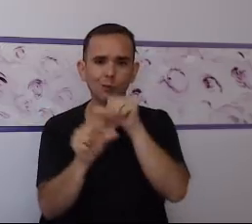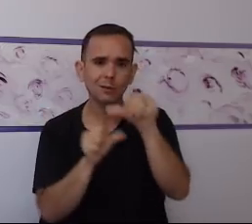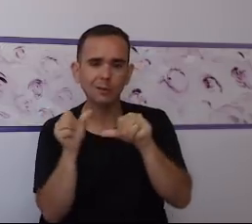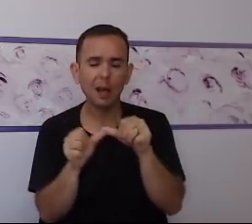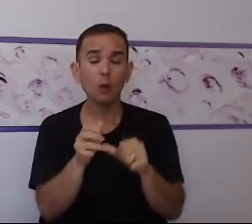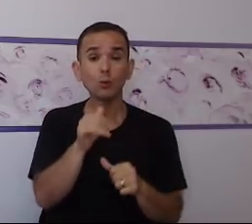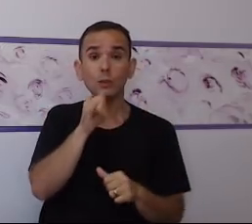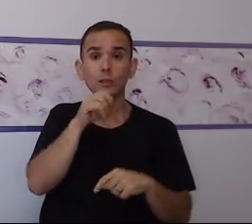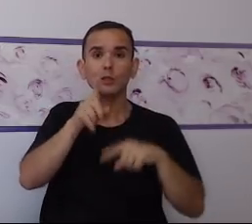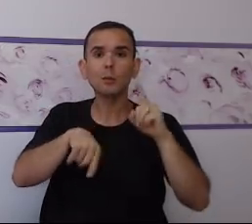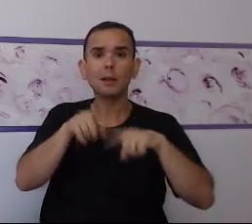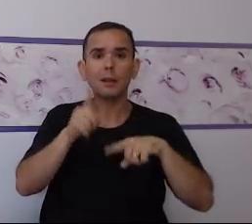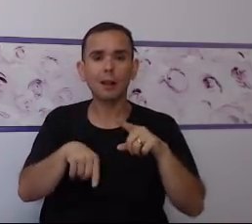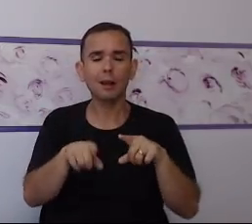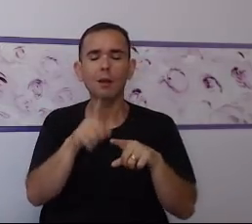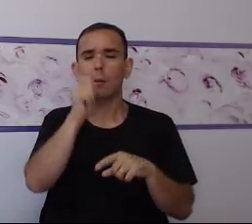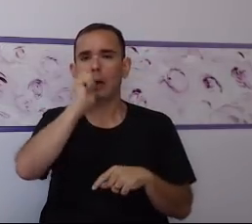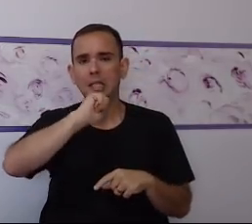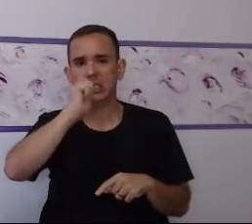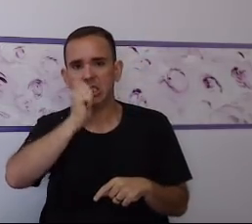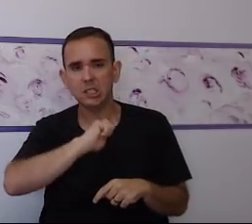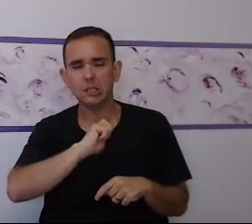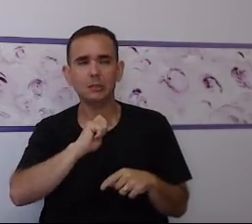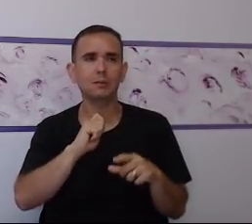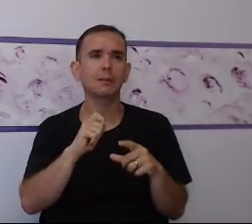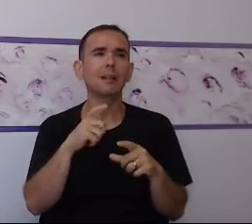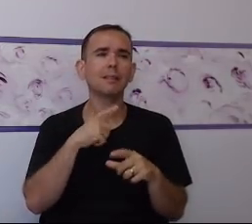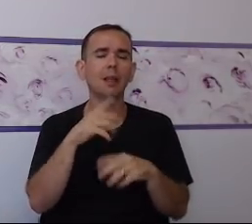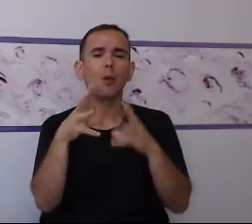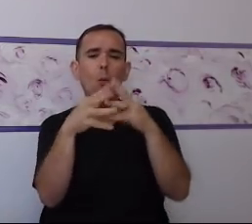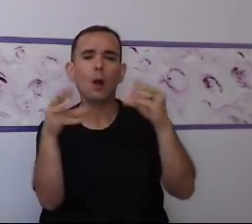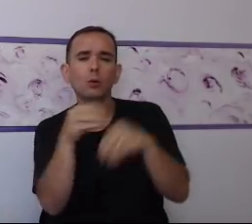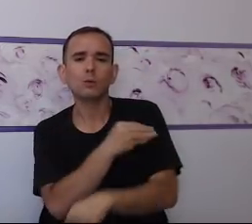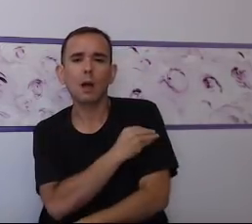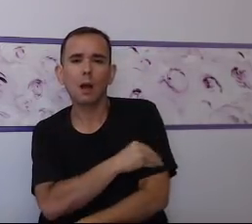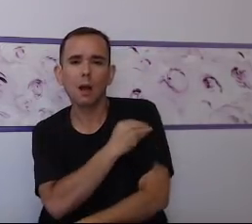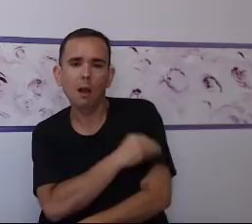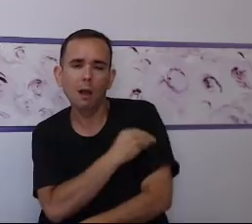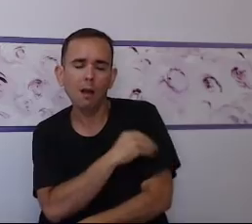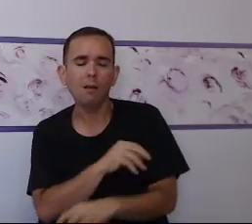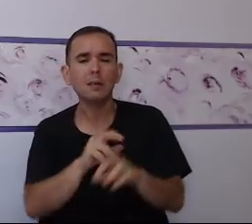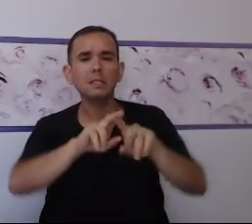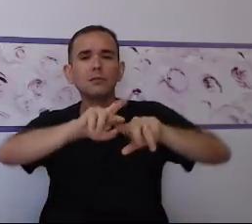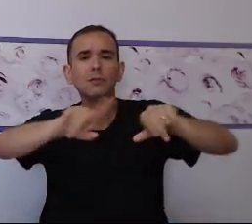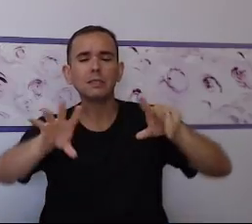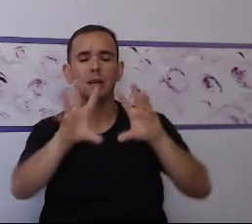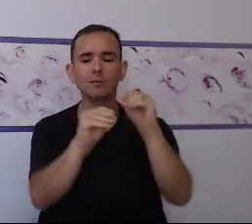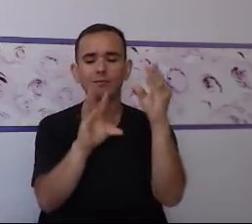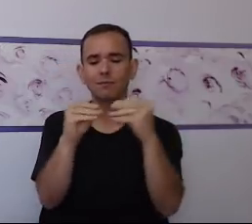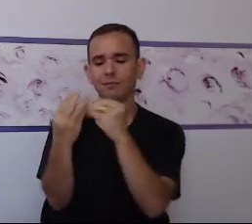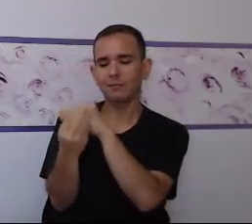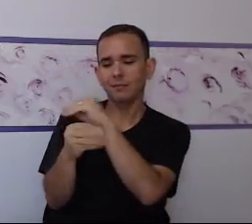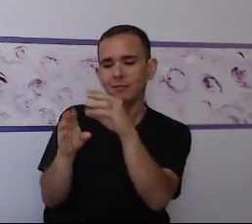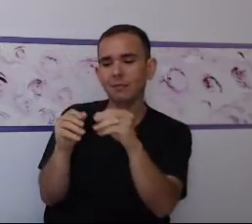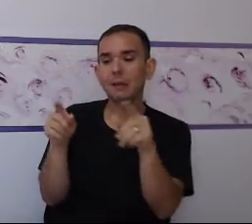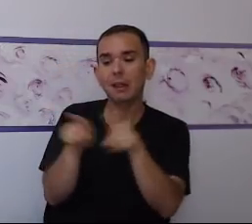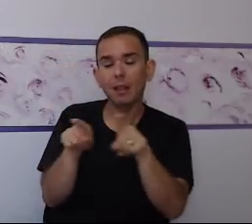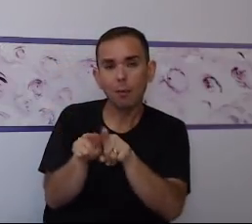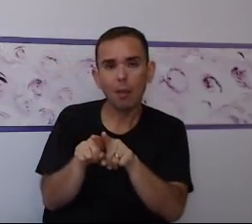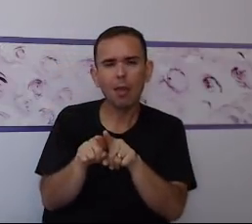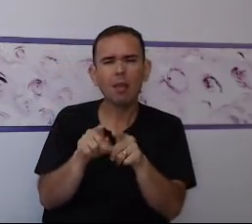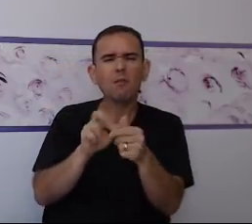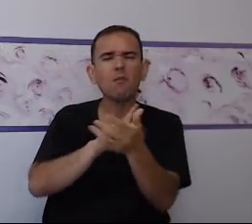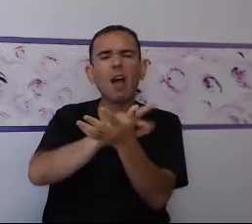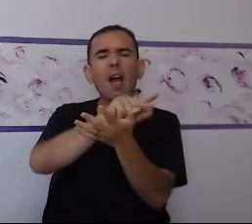tipos de materiais, né? O palitinho, trazer o algodão, diferenciar nas texturas. Então, a gente pode trabalhar com